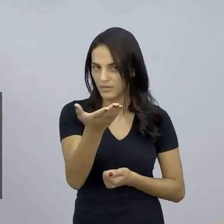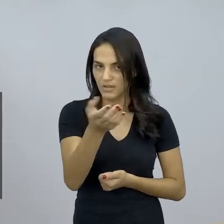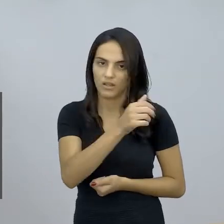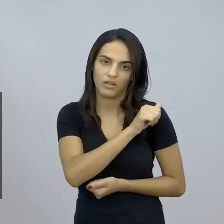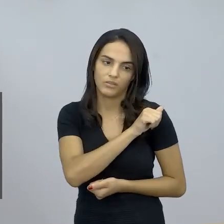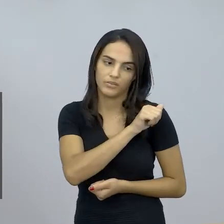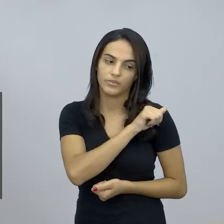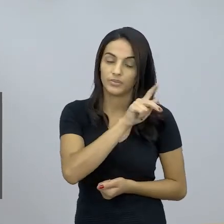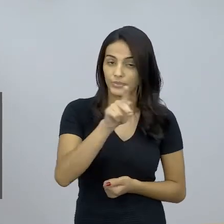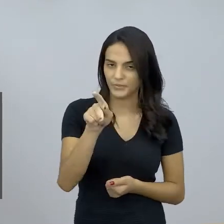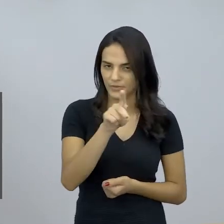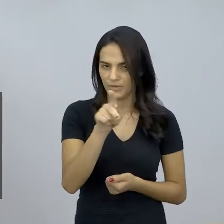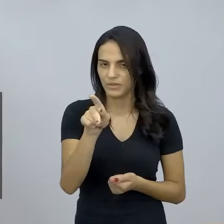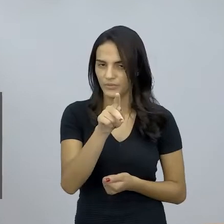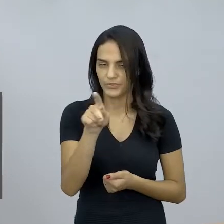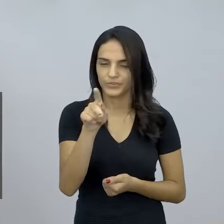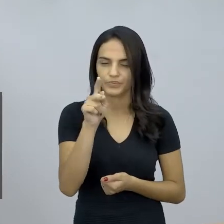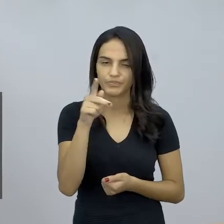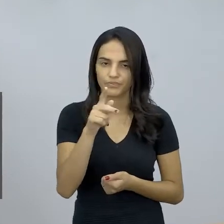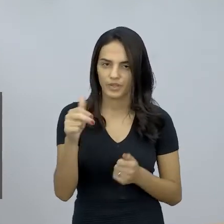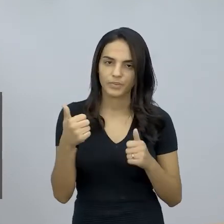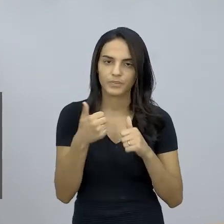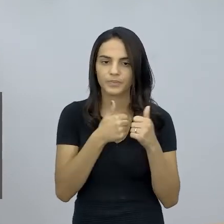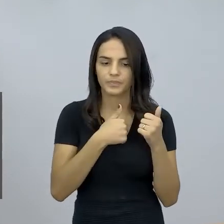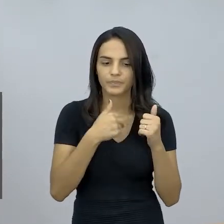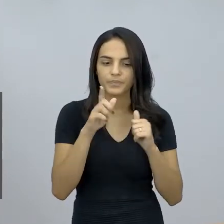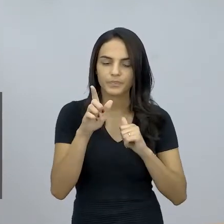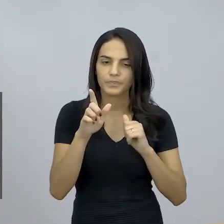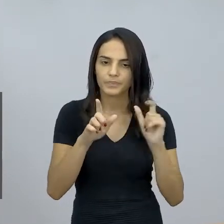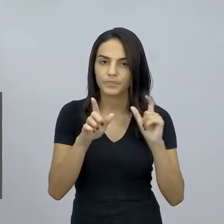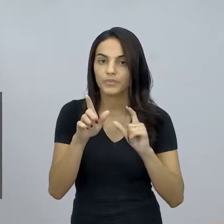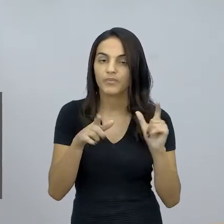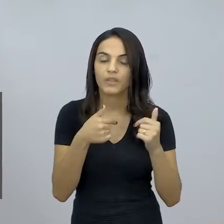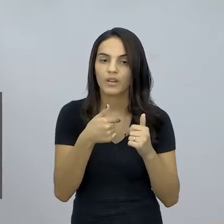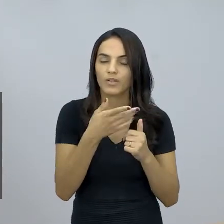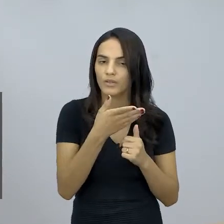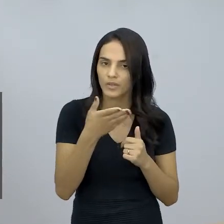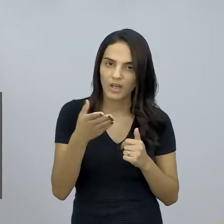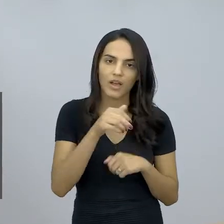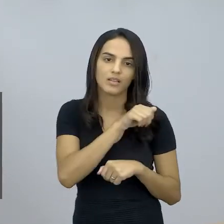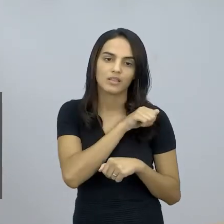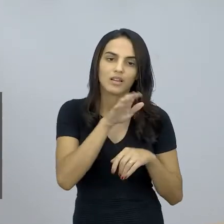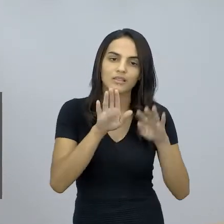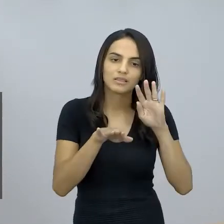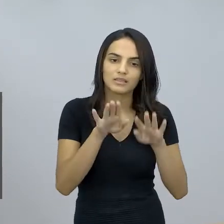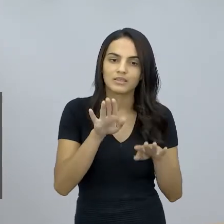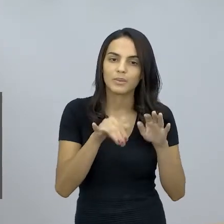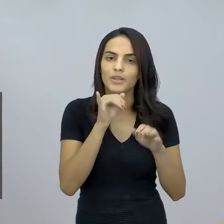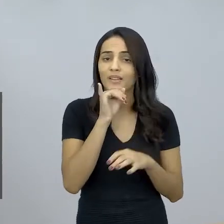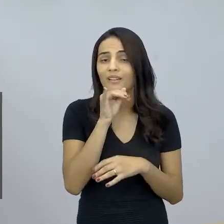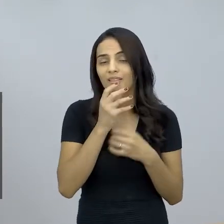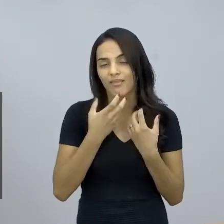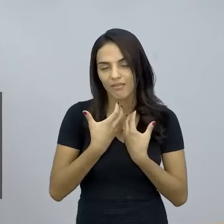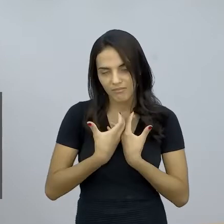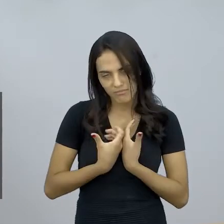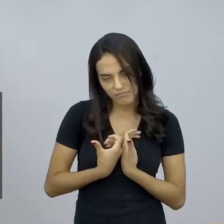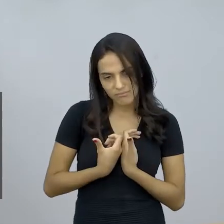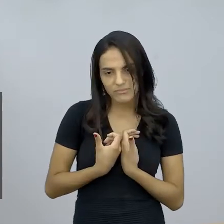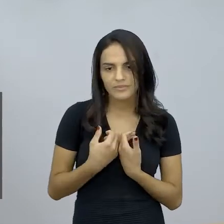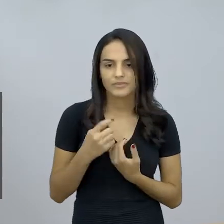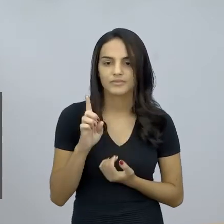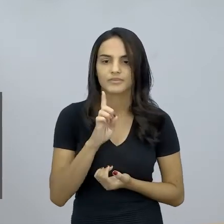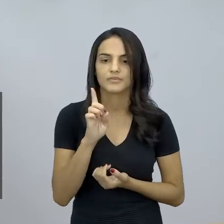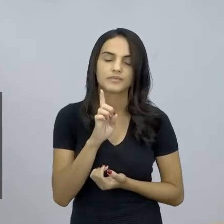estudante, e aos professores que estão nos ouvindo? O estudante, às vezes, ele vai fazer corpo mole como qualquer